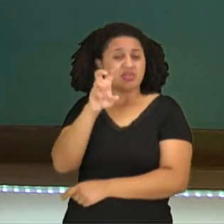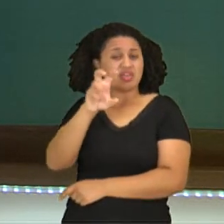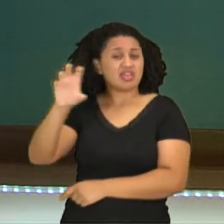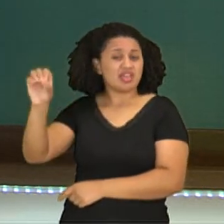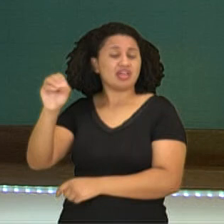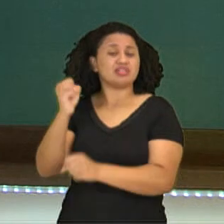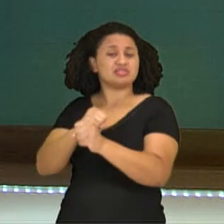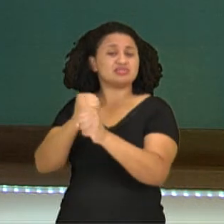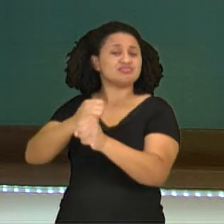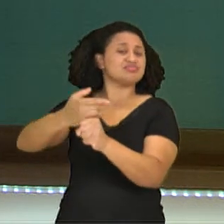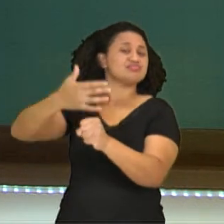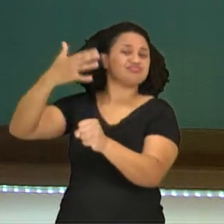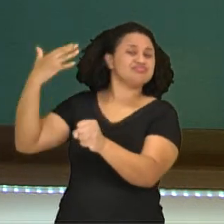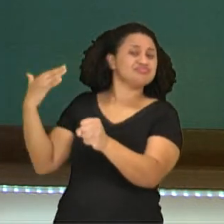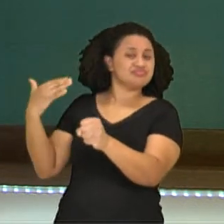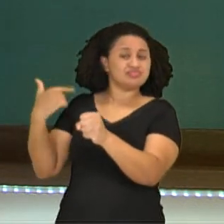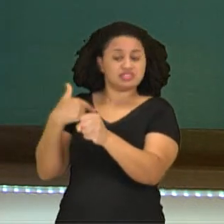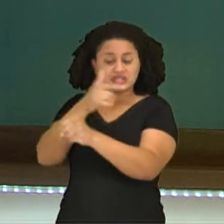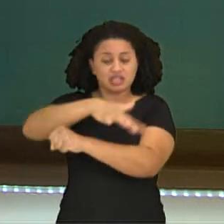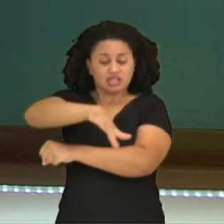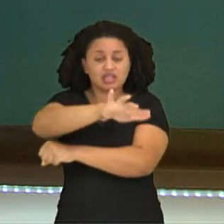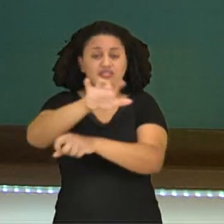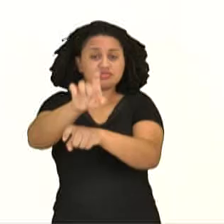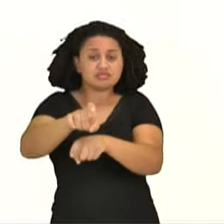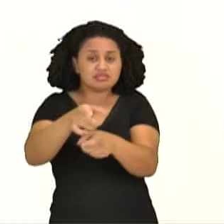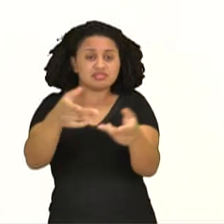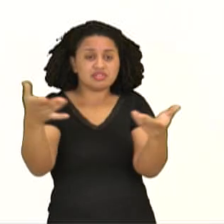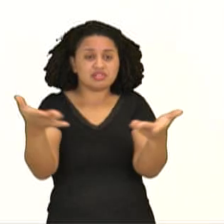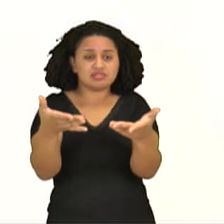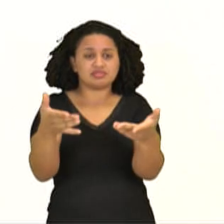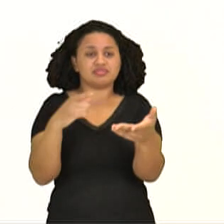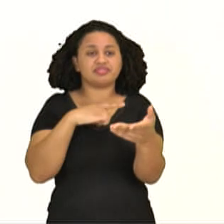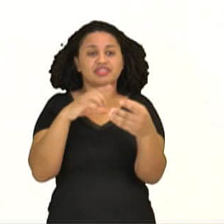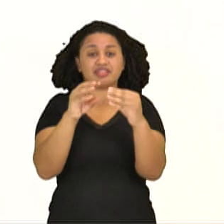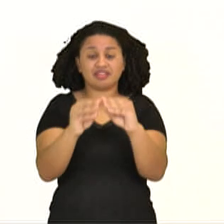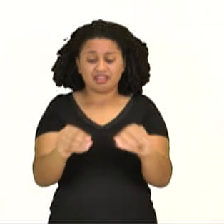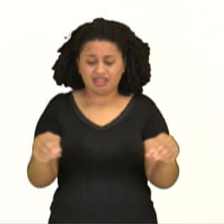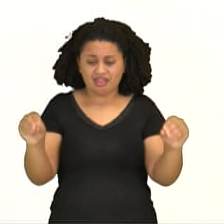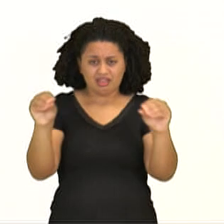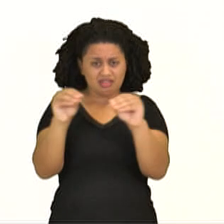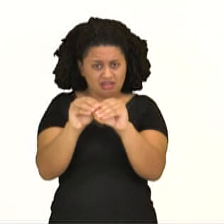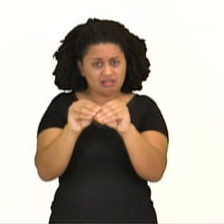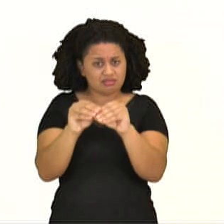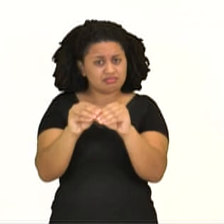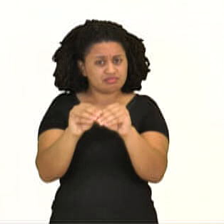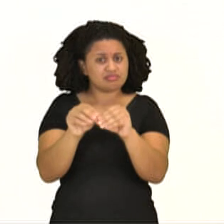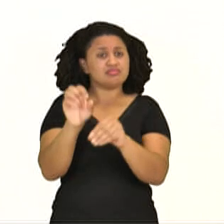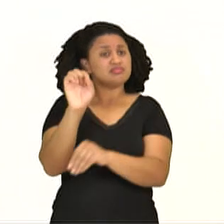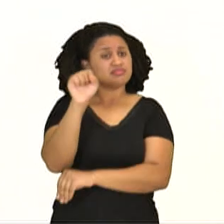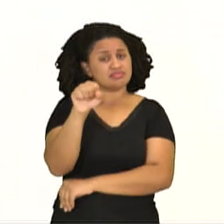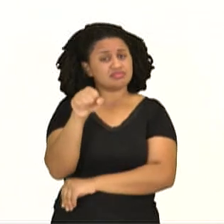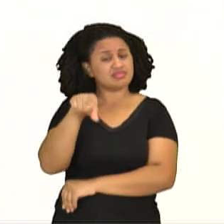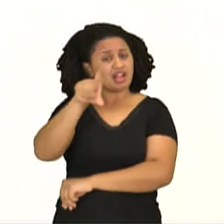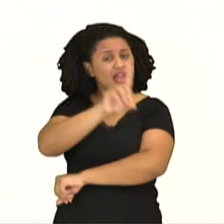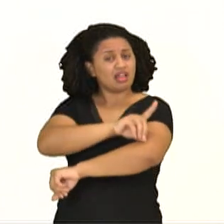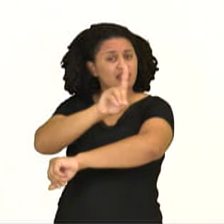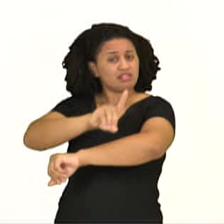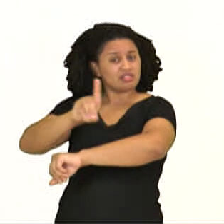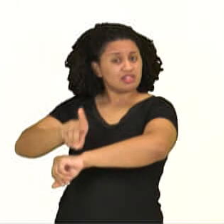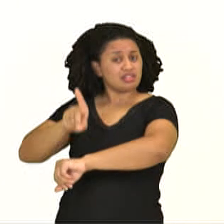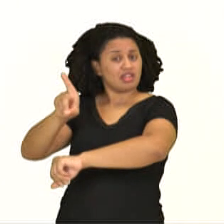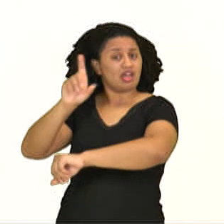isso é fascinante, é de arrepiar. Areia, areia, professor. Deserto Saara, meus amigos,